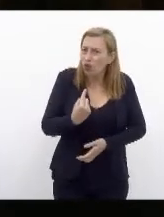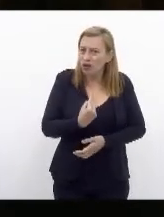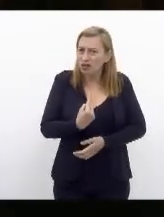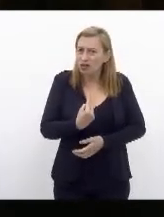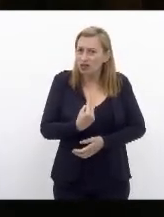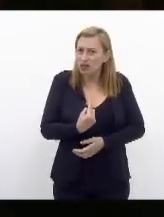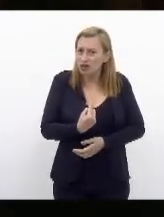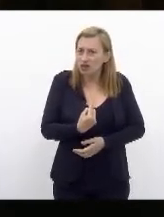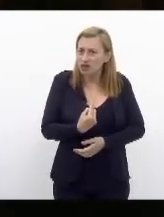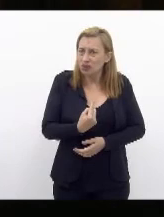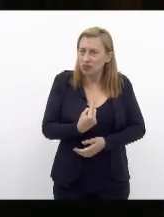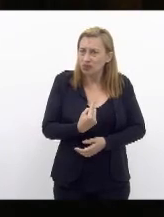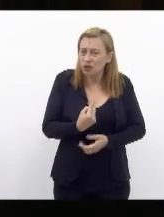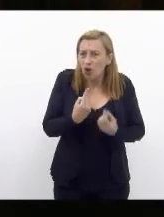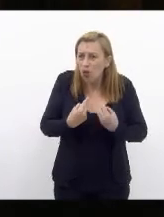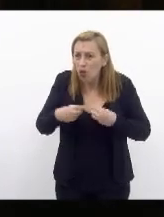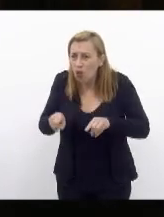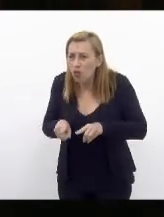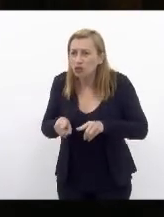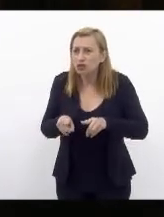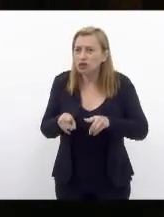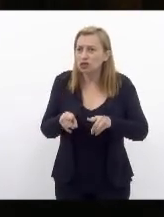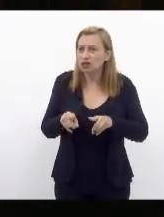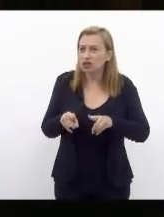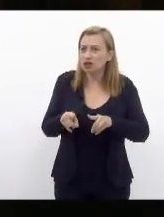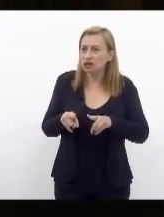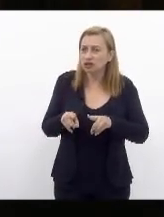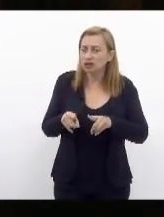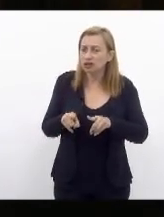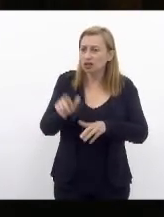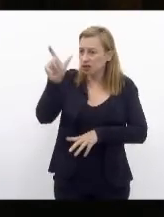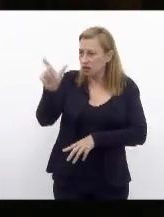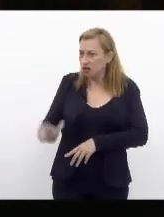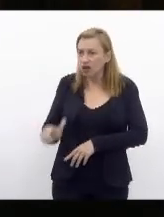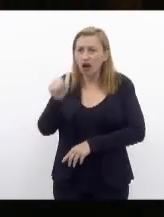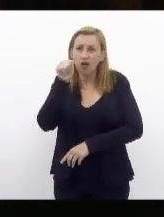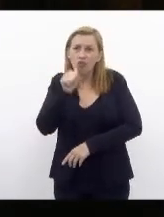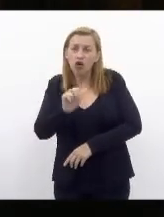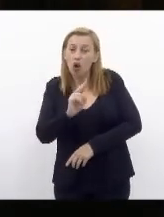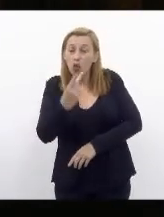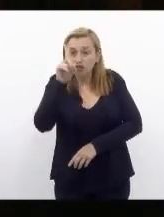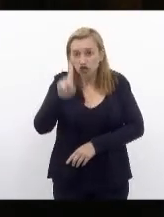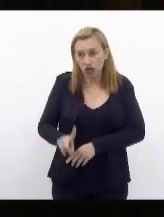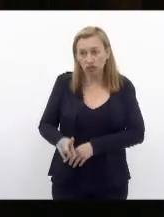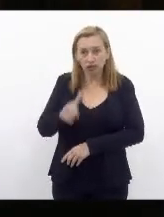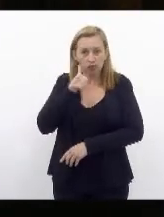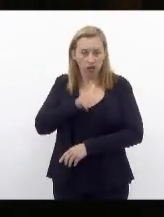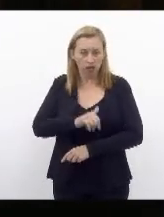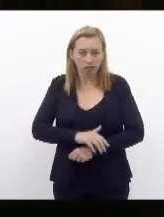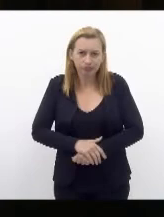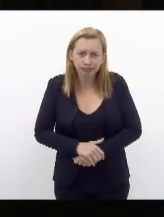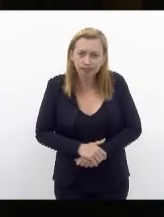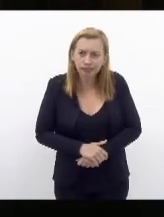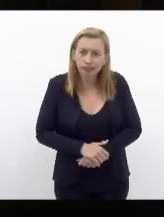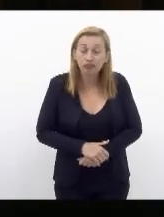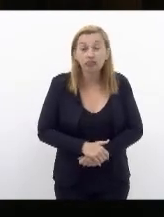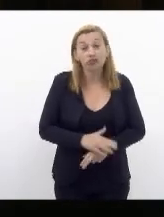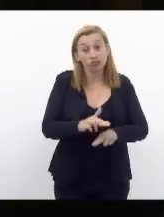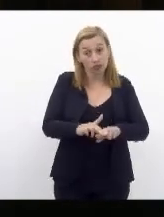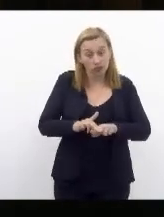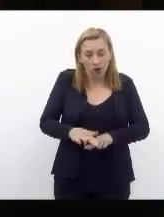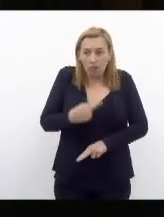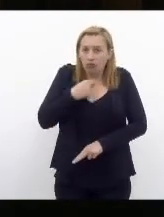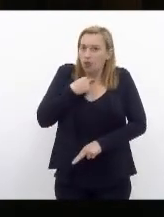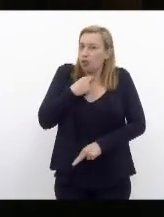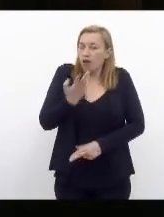estaríamos afrontando de alguma forma a figura da mulher ou o direito da mulher. Por conta disso, eu não